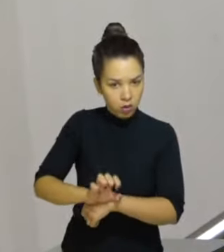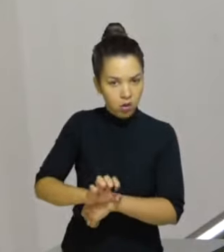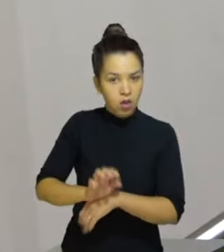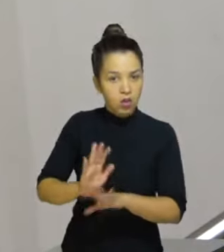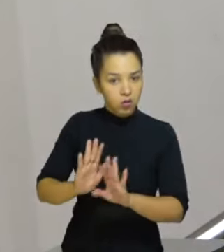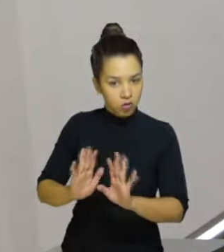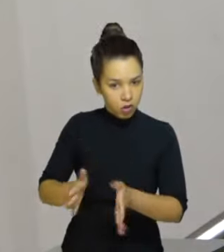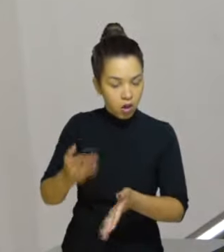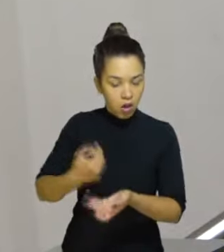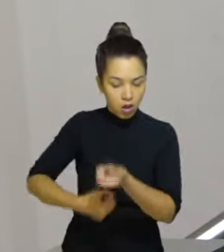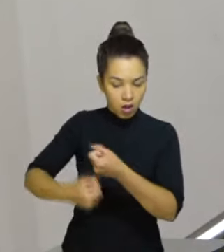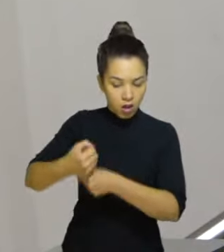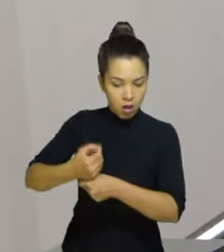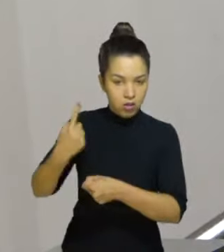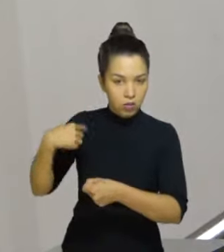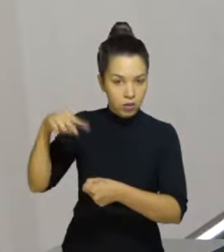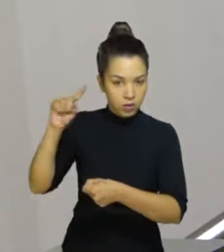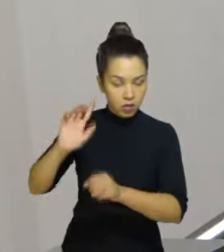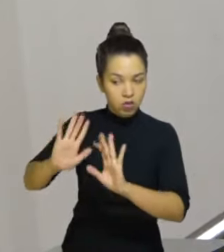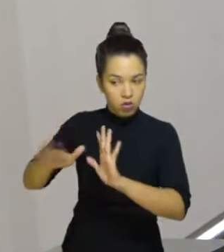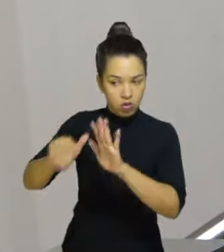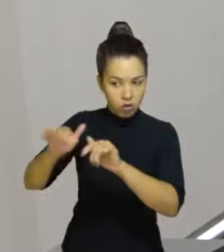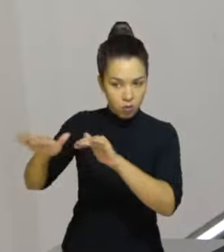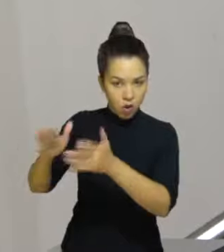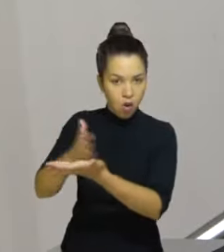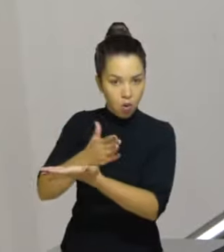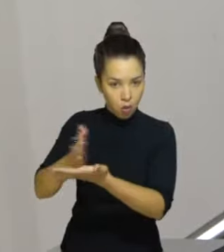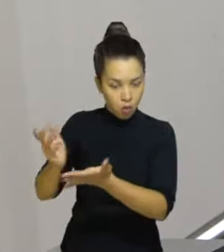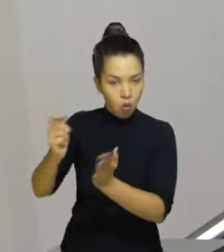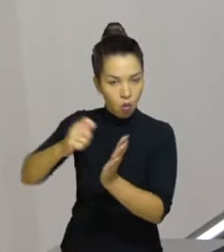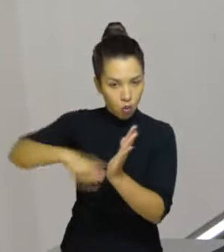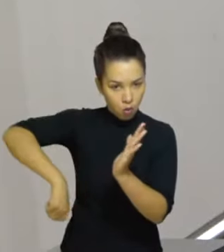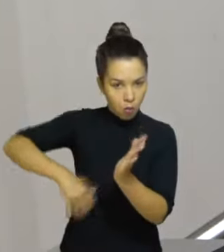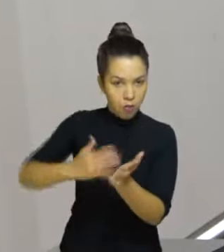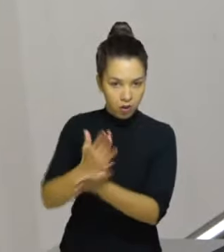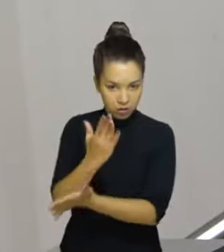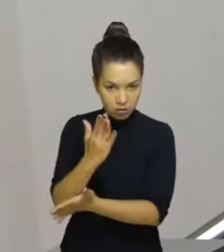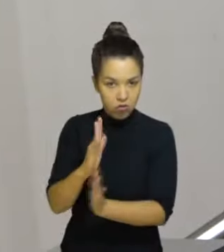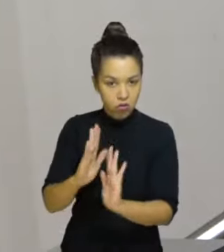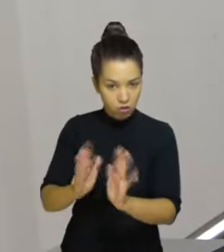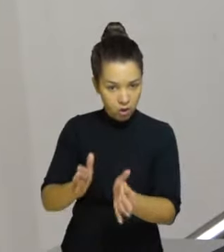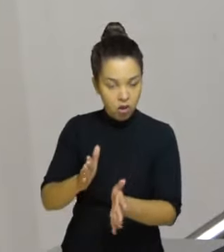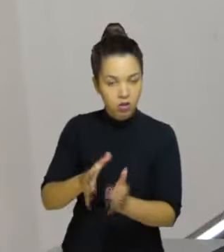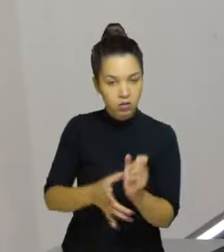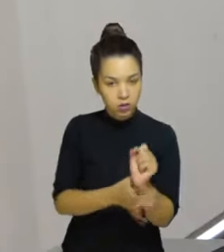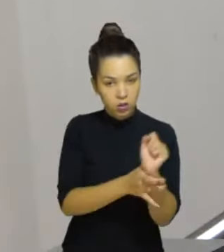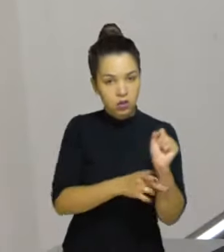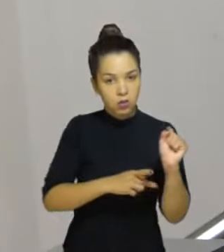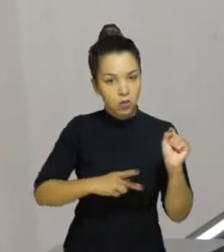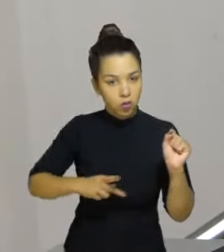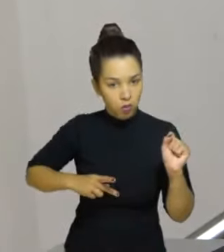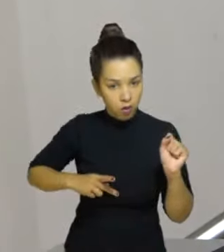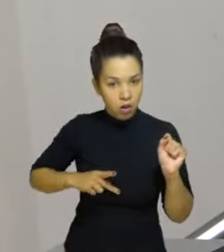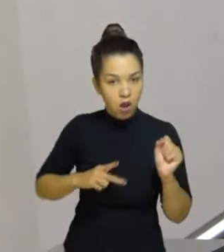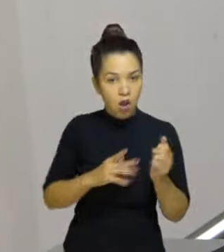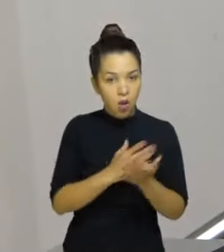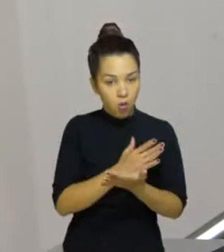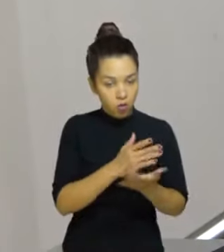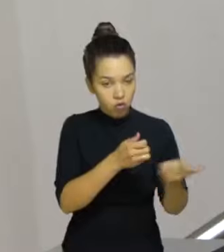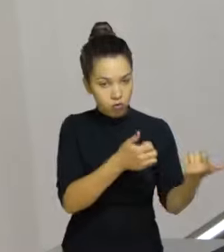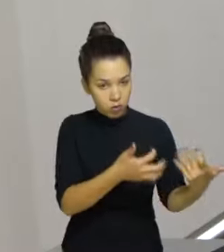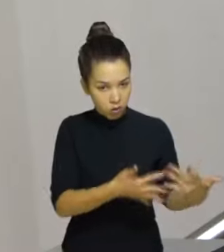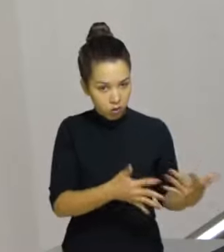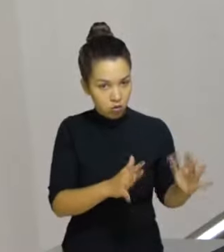durante o ano passado alguns concursados da segurança pública e, como foi falado ali por especialistas, há 10